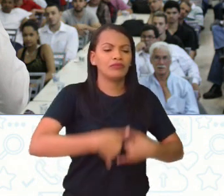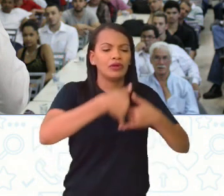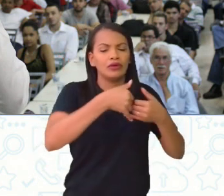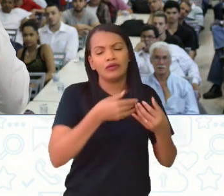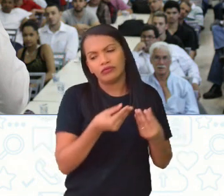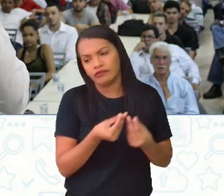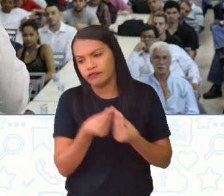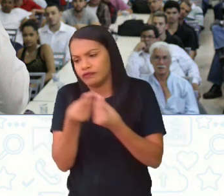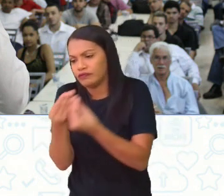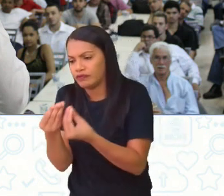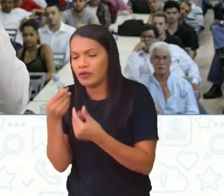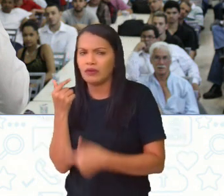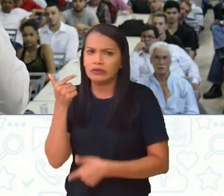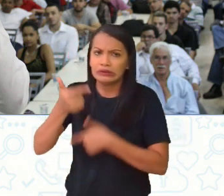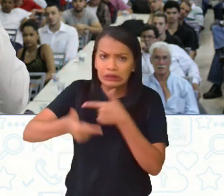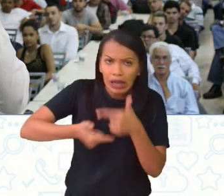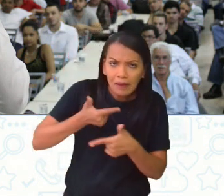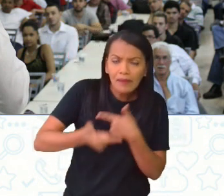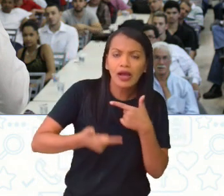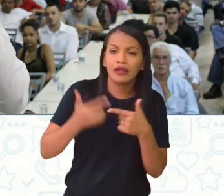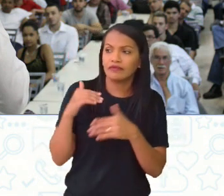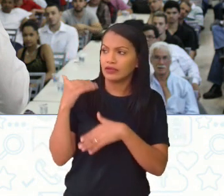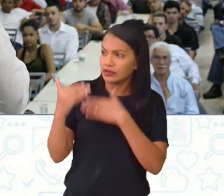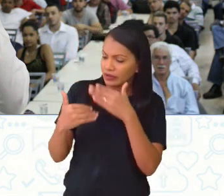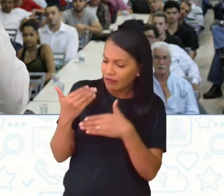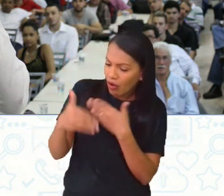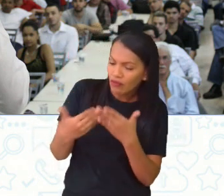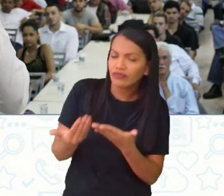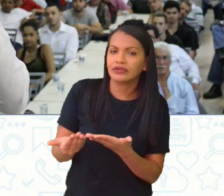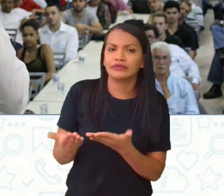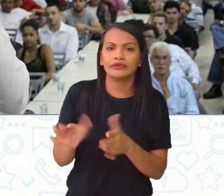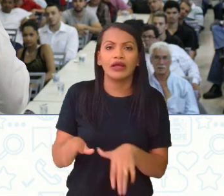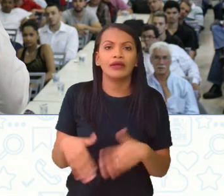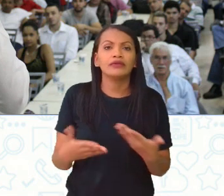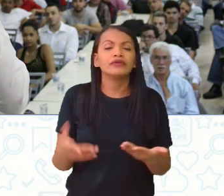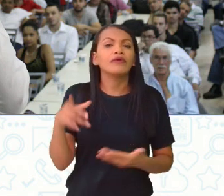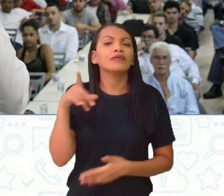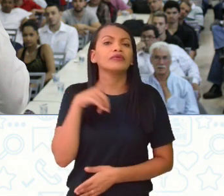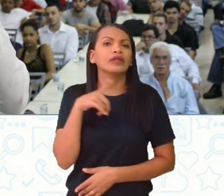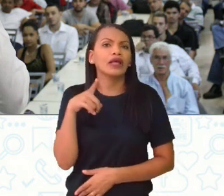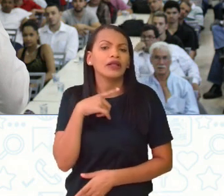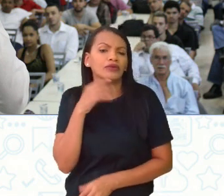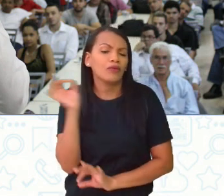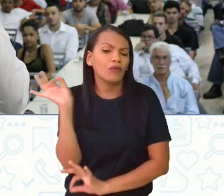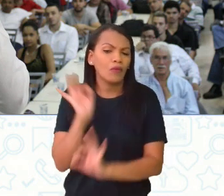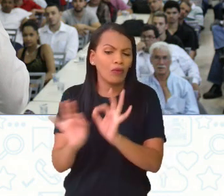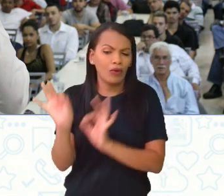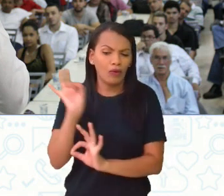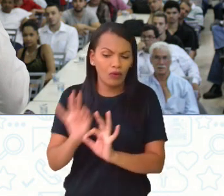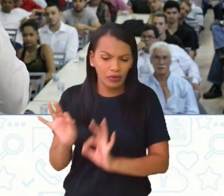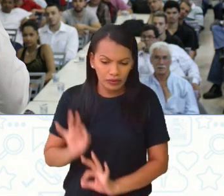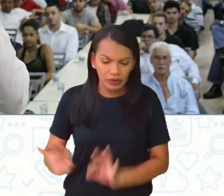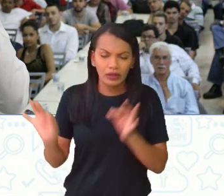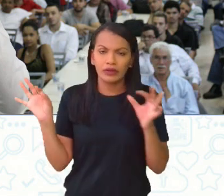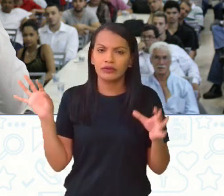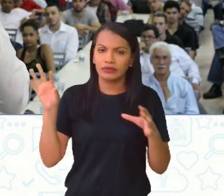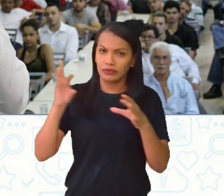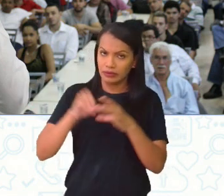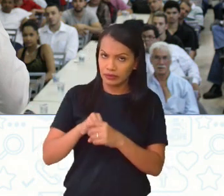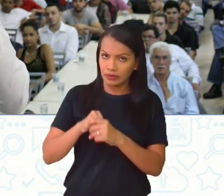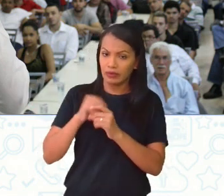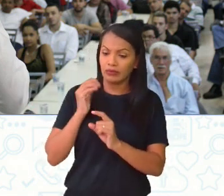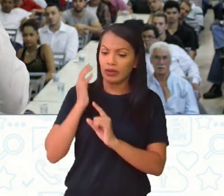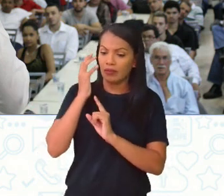seu trabalho, pelo trabalho que foi desenvolvido ali. Então, existe toda uma preparação, não é? Dentro